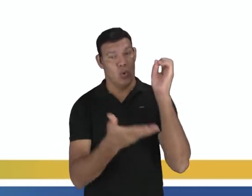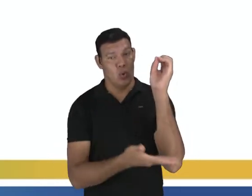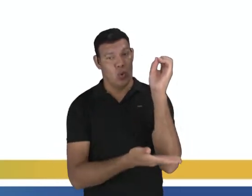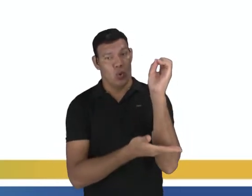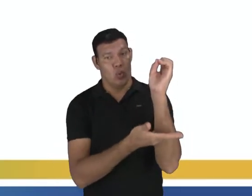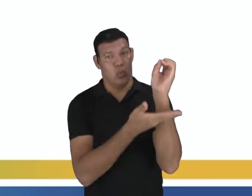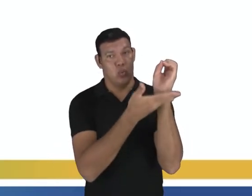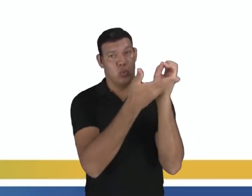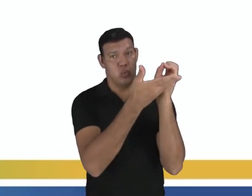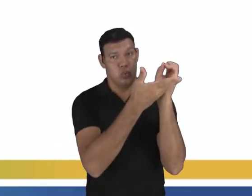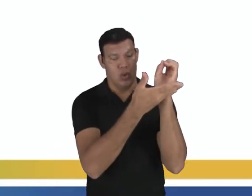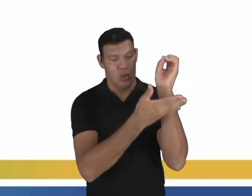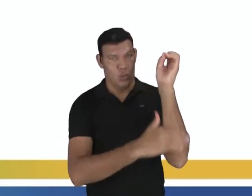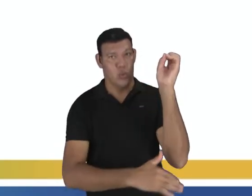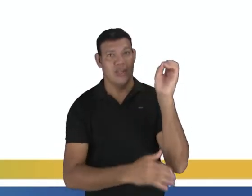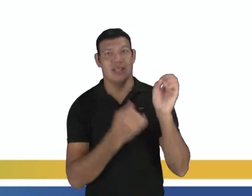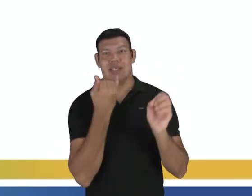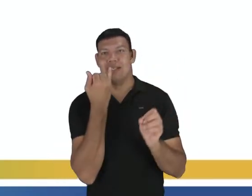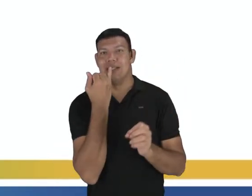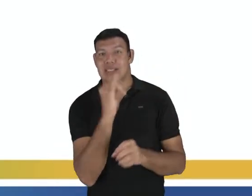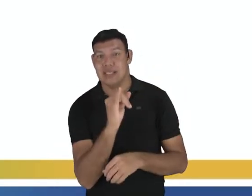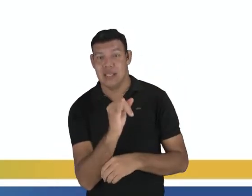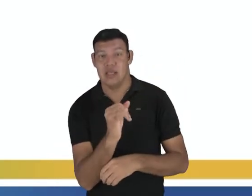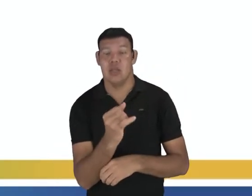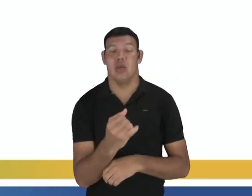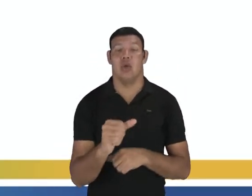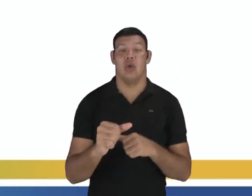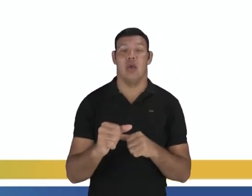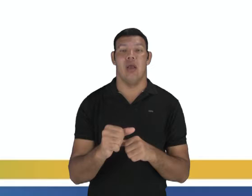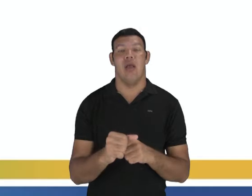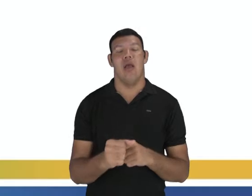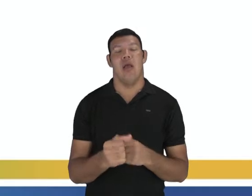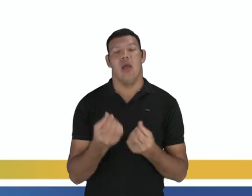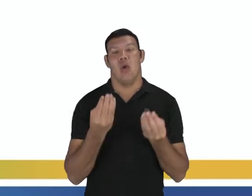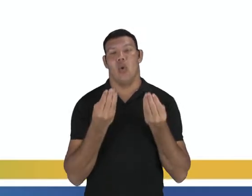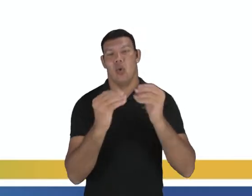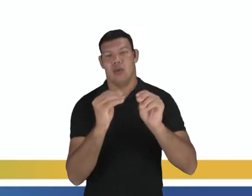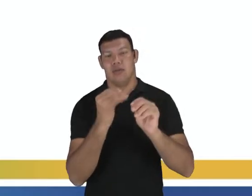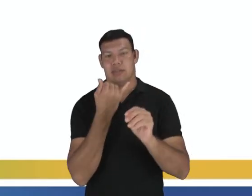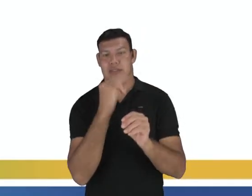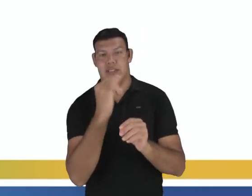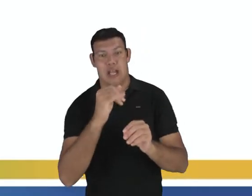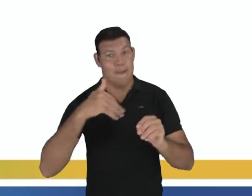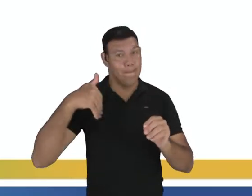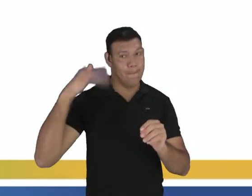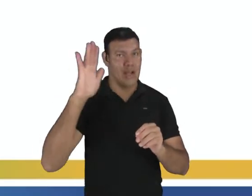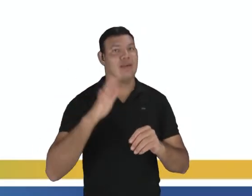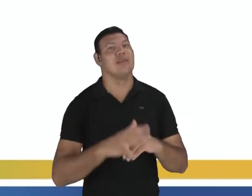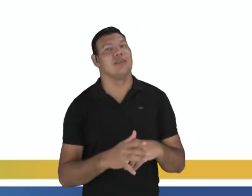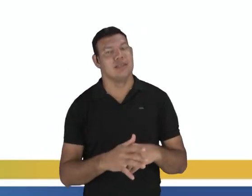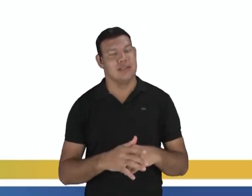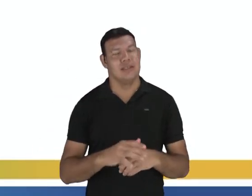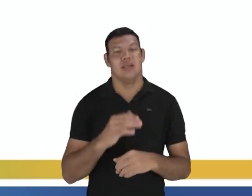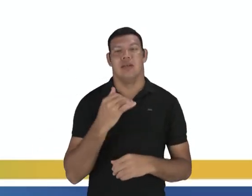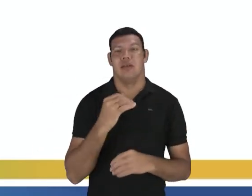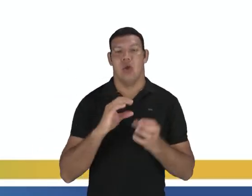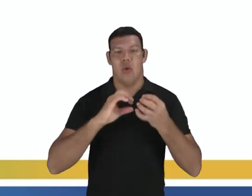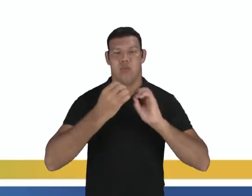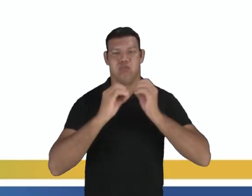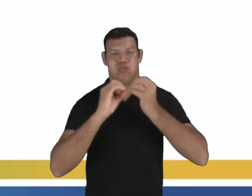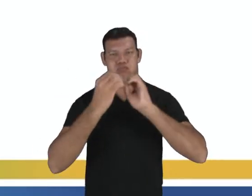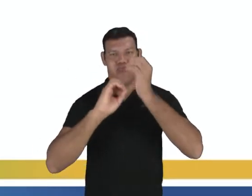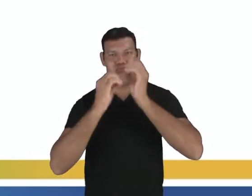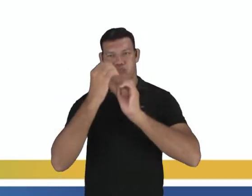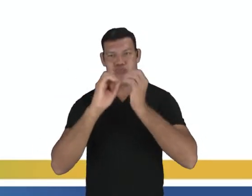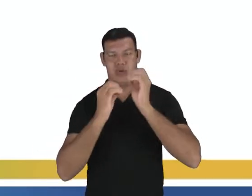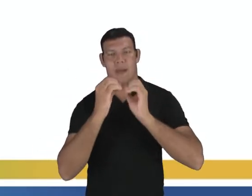a energia sobre essa matéria, no estado sólido, o que acontece? Aumenta a energia cinética dessas moléculas.